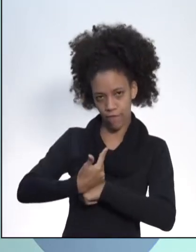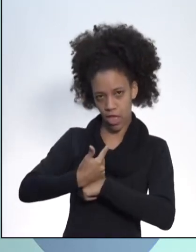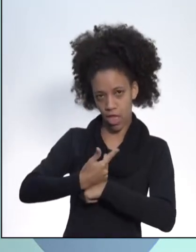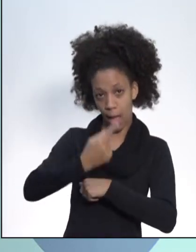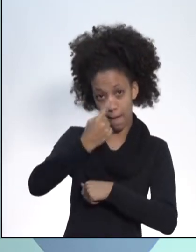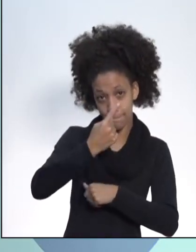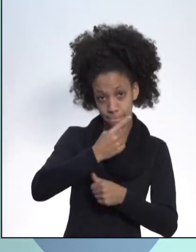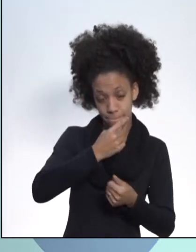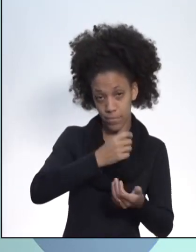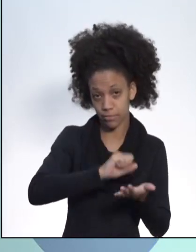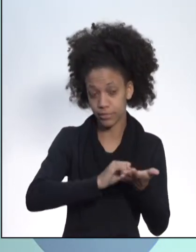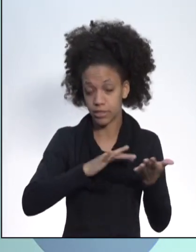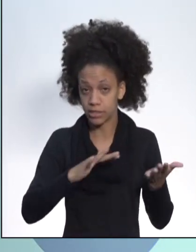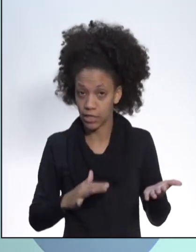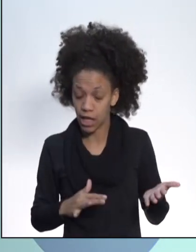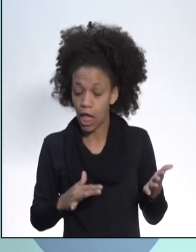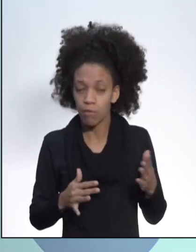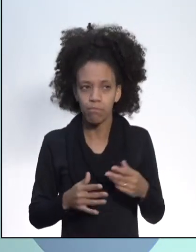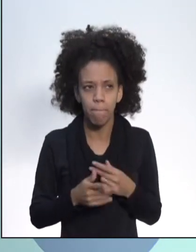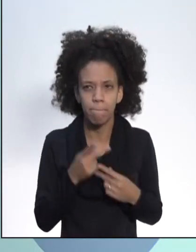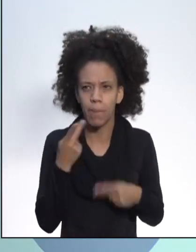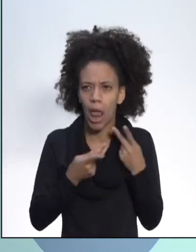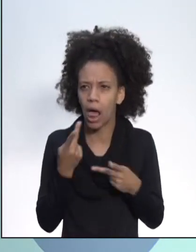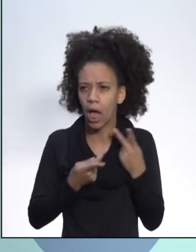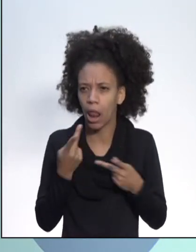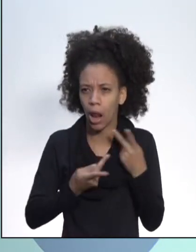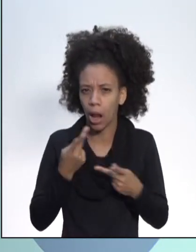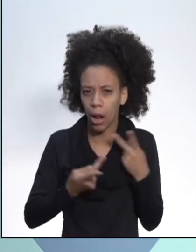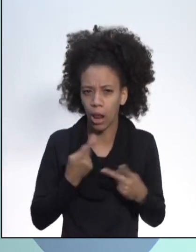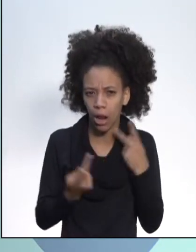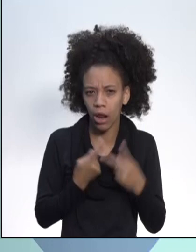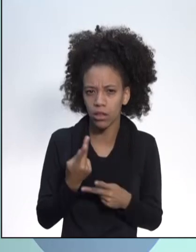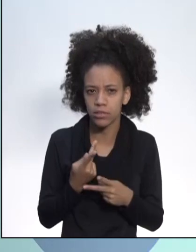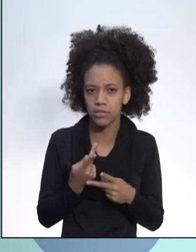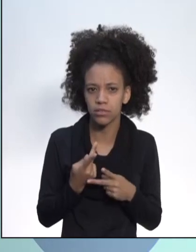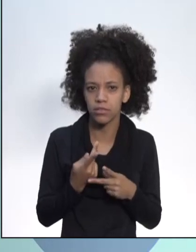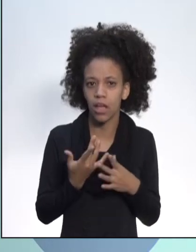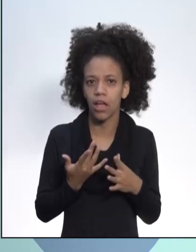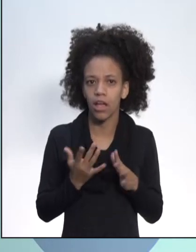eu falei com tanta rapidez que eu acabei